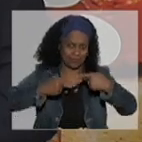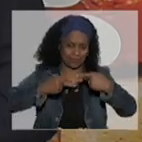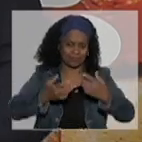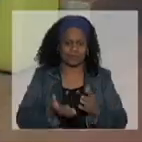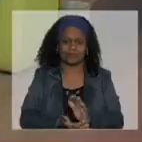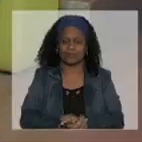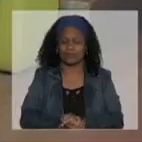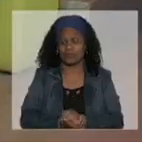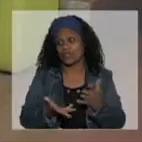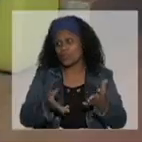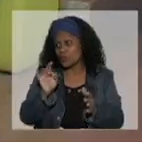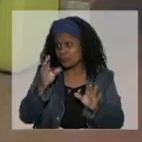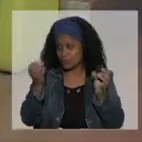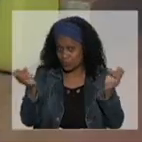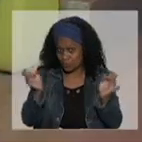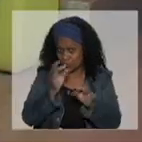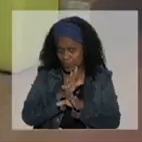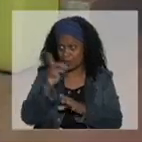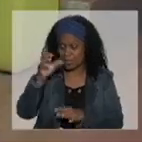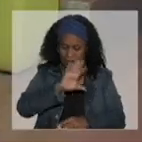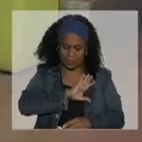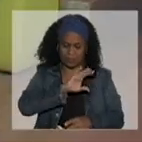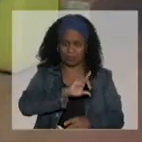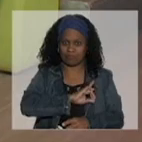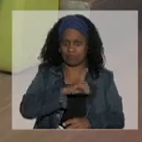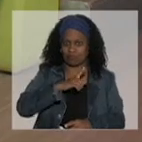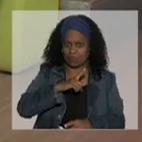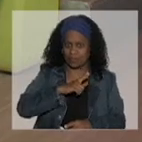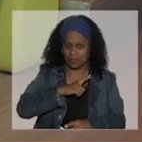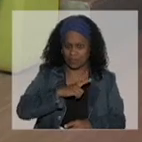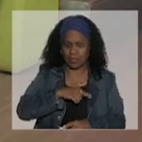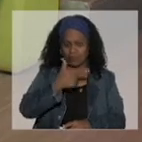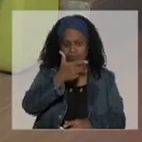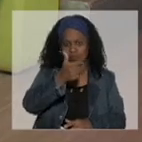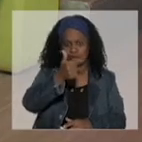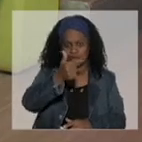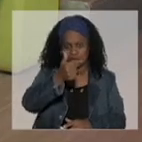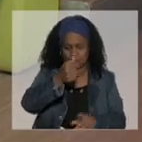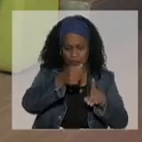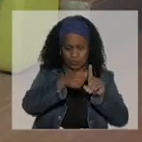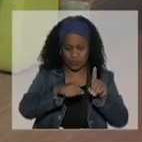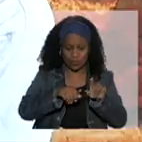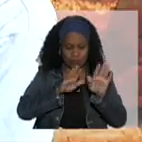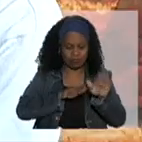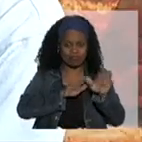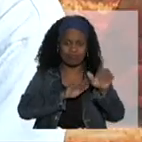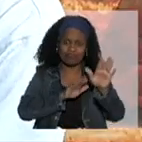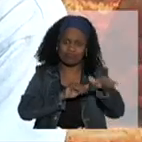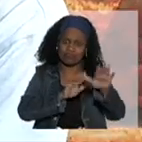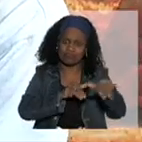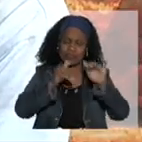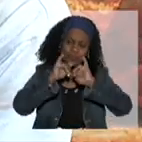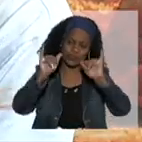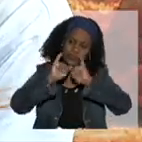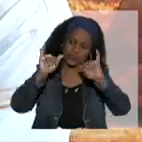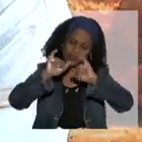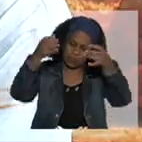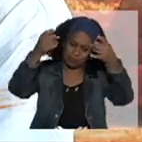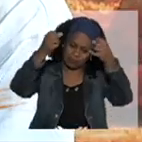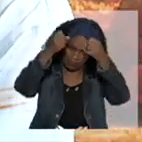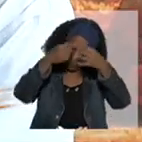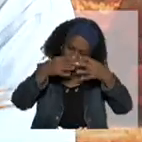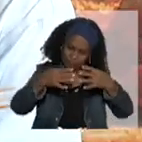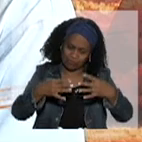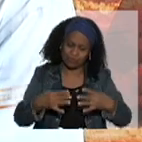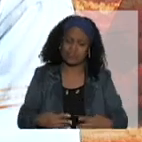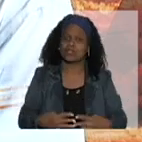ilegítimo presente análise inclusive lanka x agora a gente vai fazer no dia 12 uma marcha justamente falando sobre isso que é uma